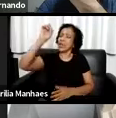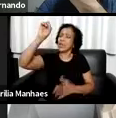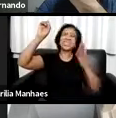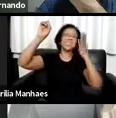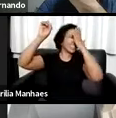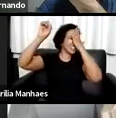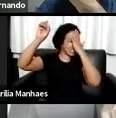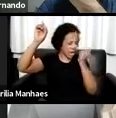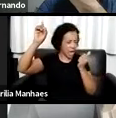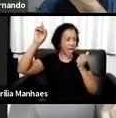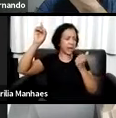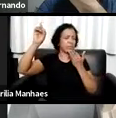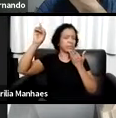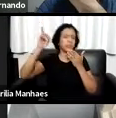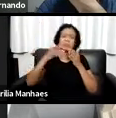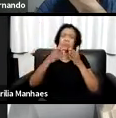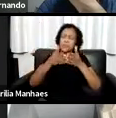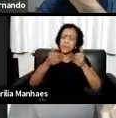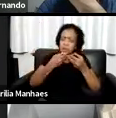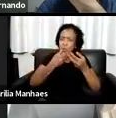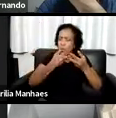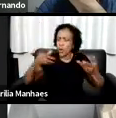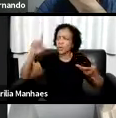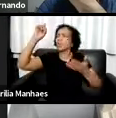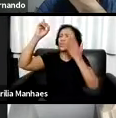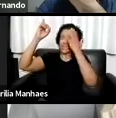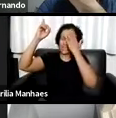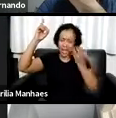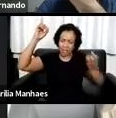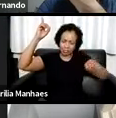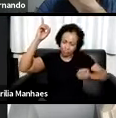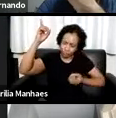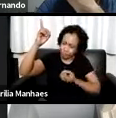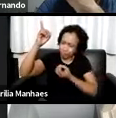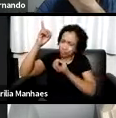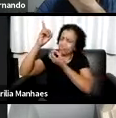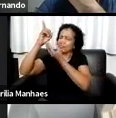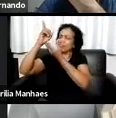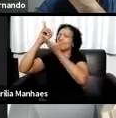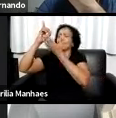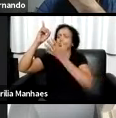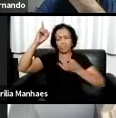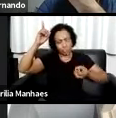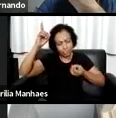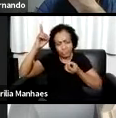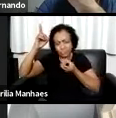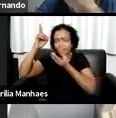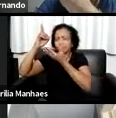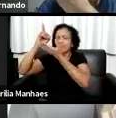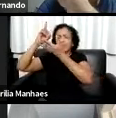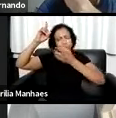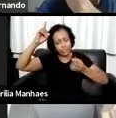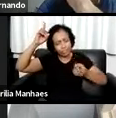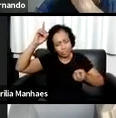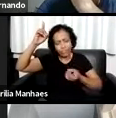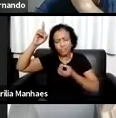conhece o coração, o Senhor conhece as nossas necessidades, e nós submetemos tudo isso diante do teu altar,